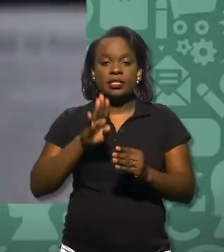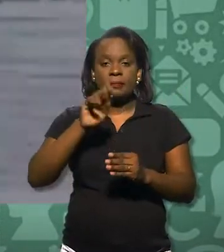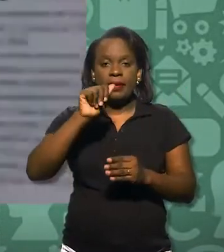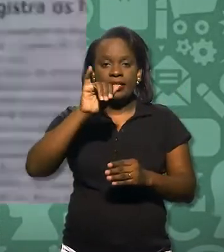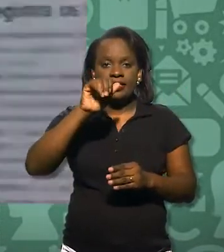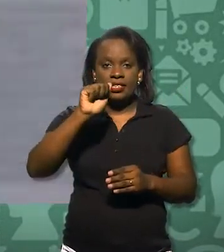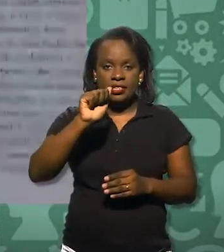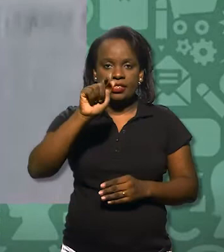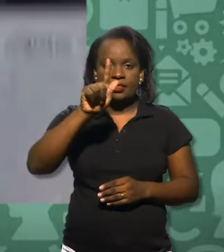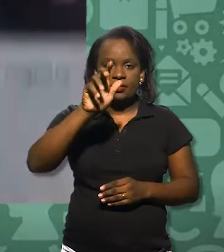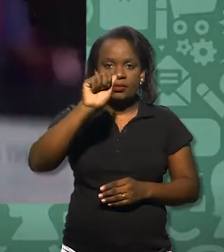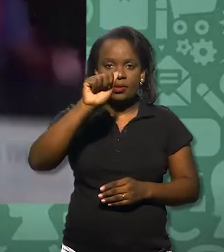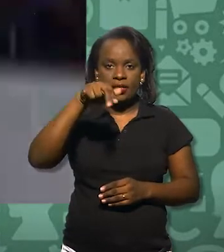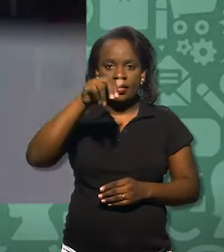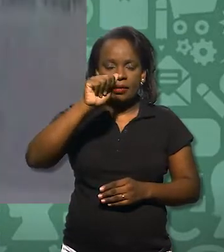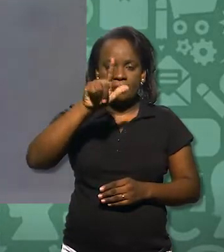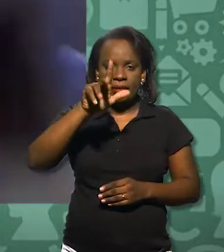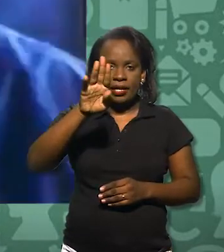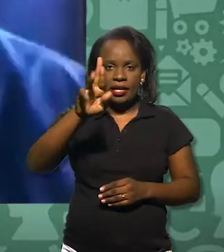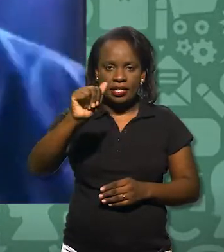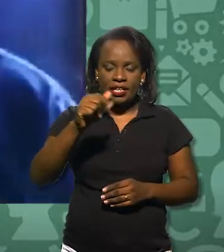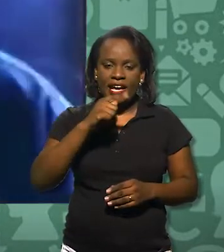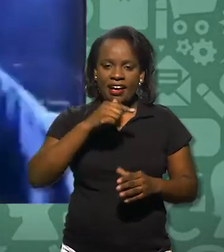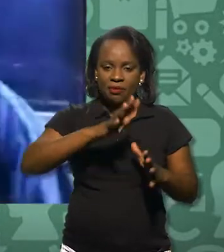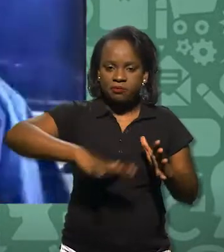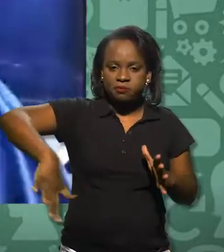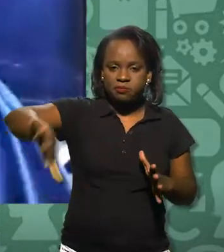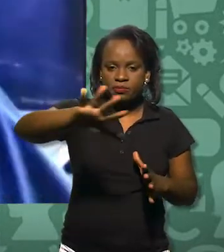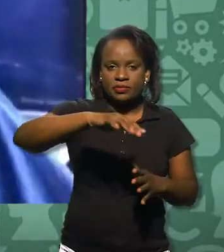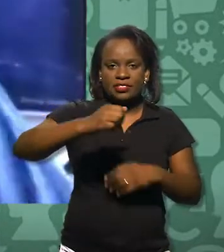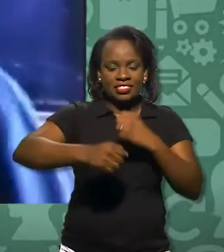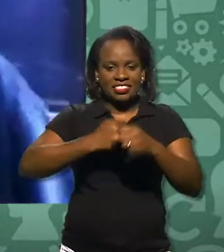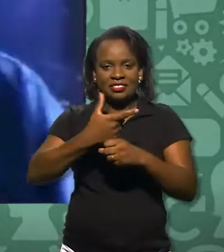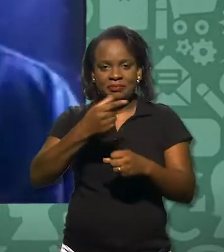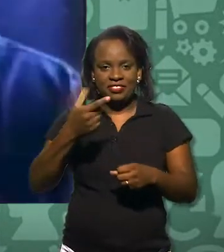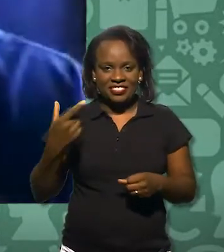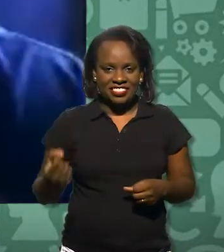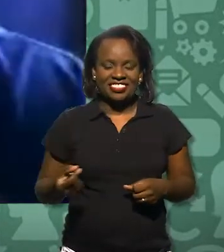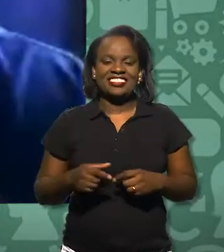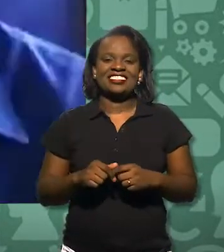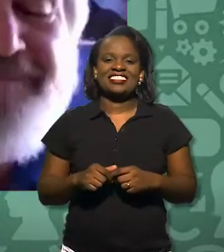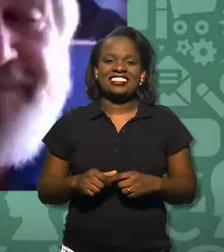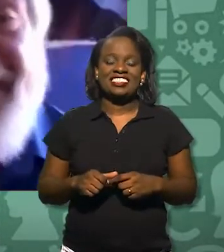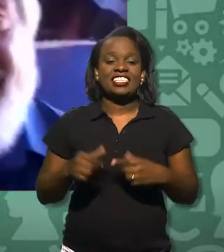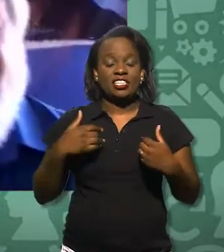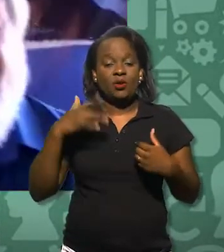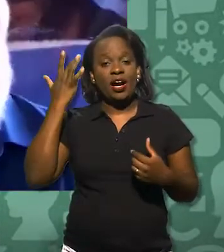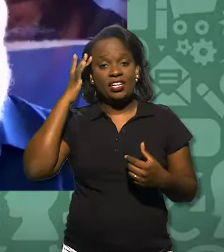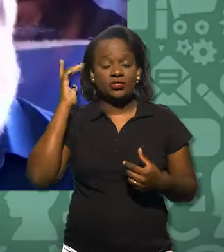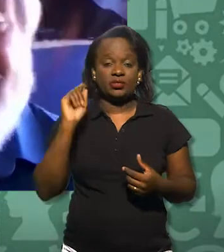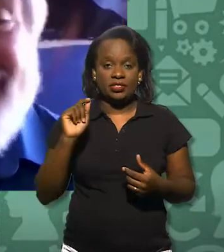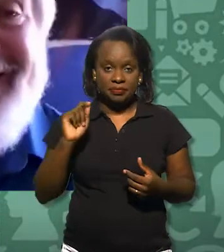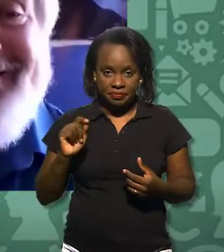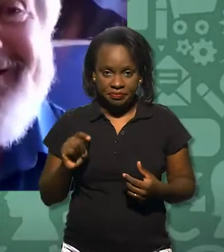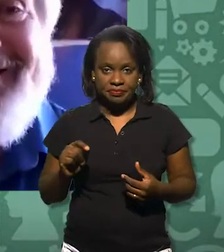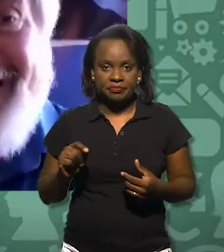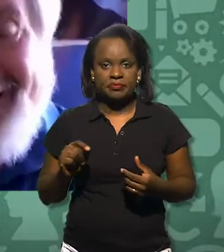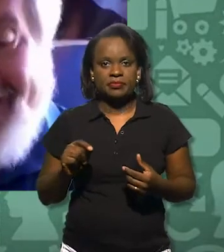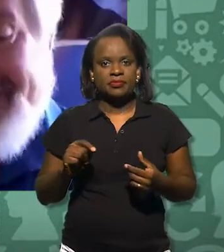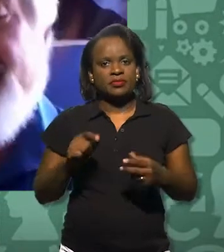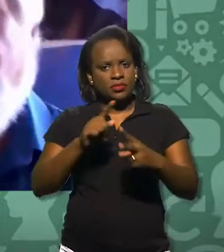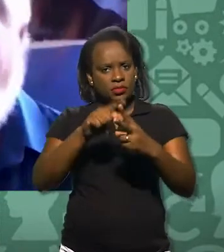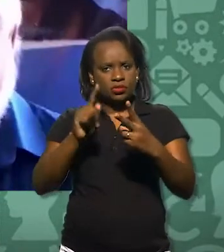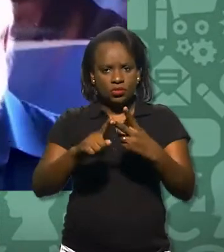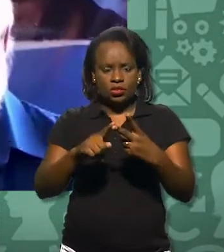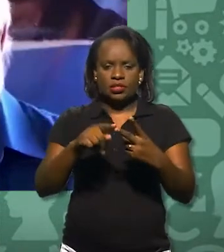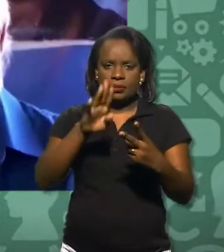A Baía da Guanabara em 2020. Agora vamos continuar. Eu acho o seguinte, aliás,